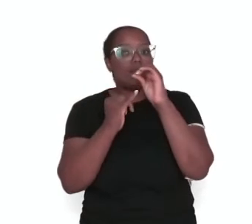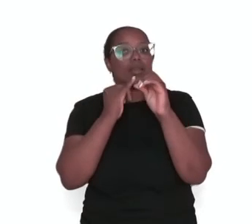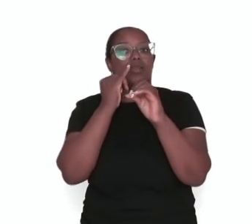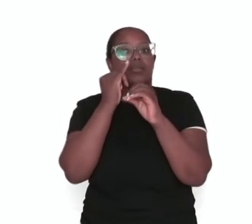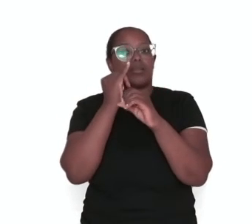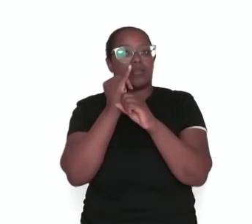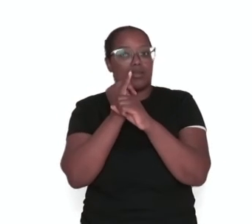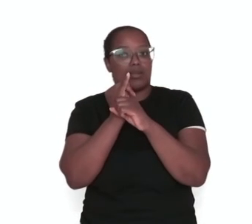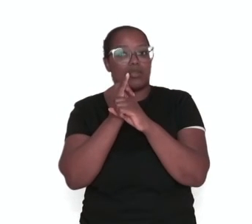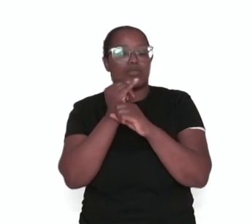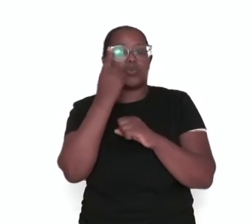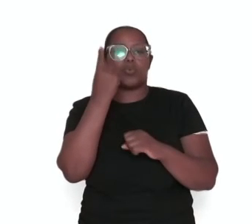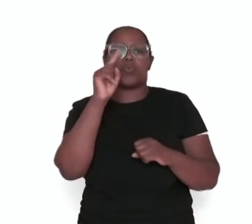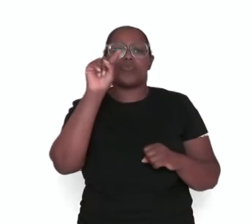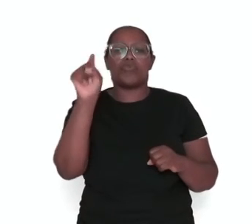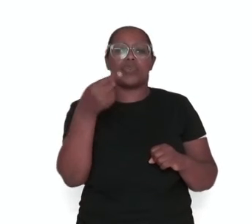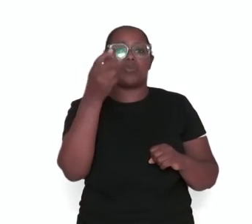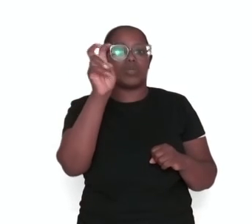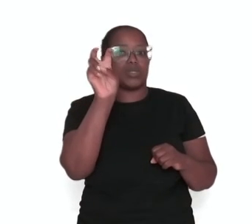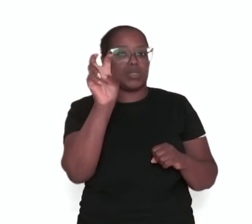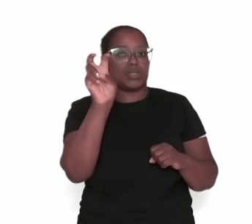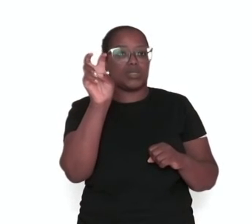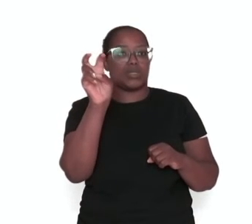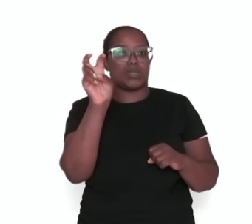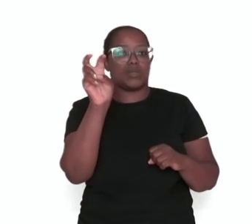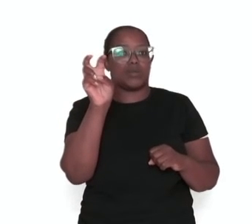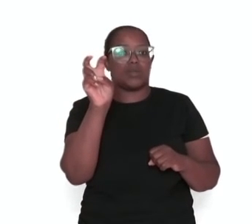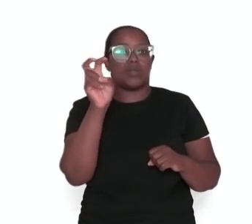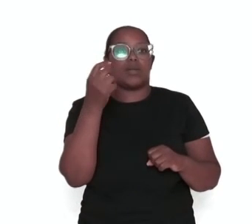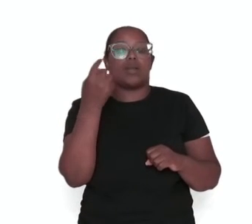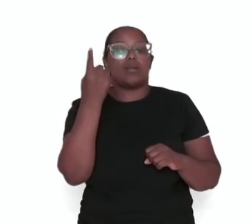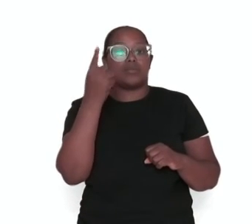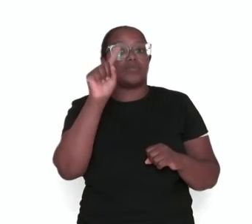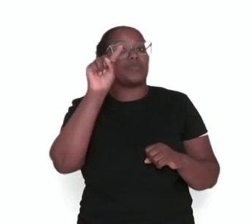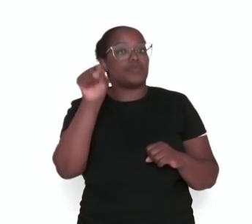de 1,5, né, pessoal? Ali eu esqueci da vírgula.